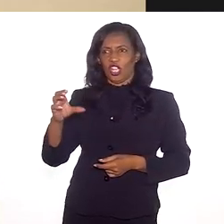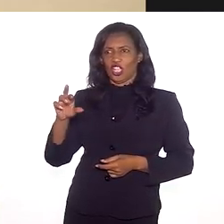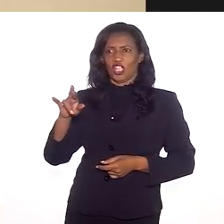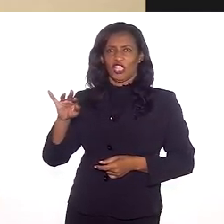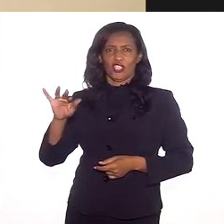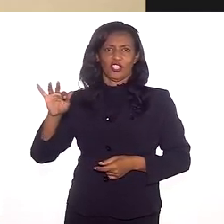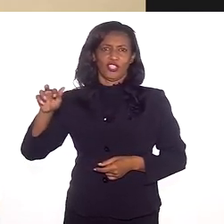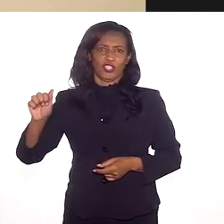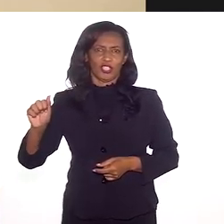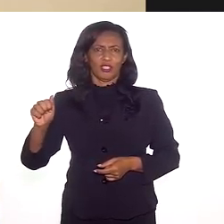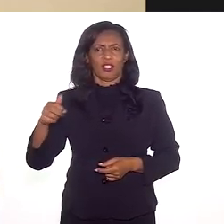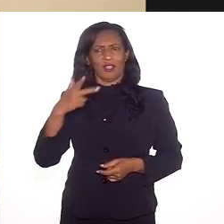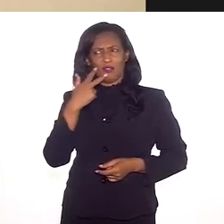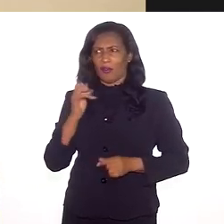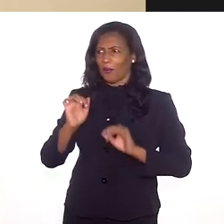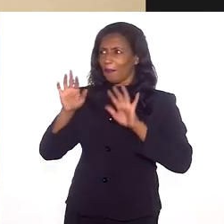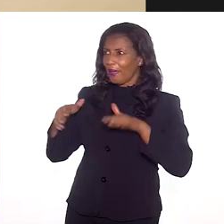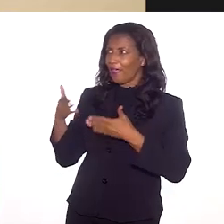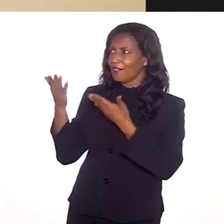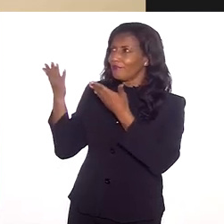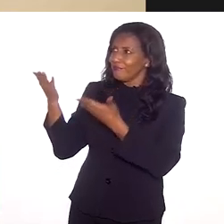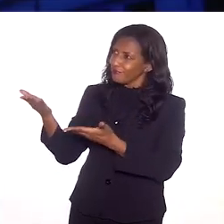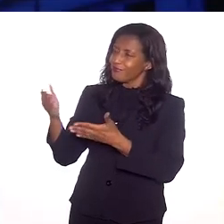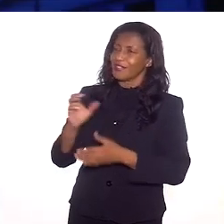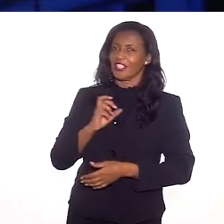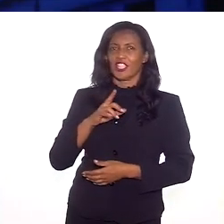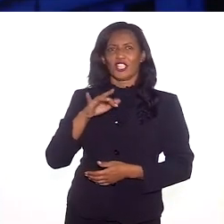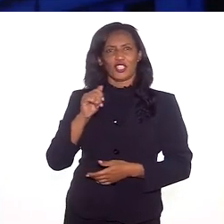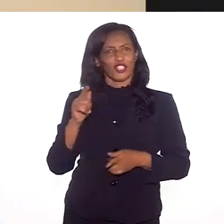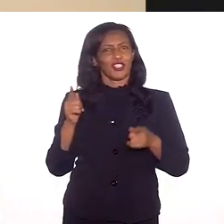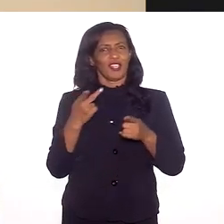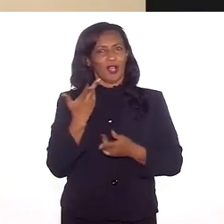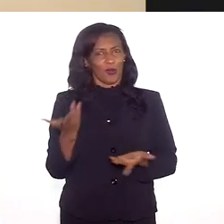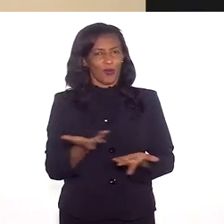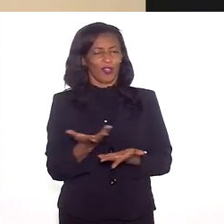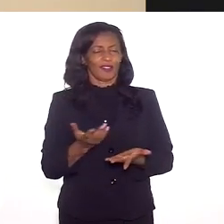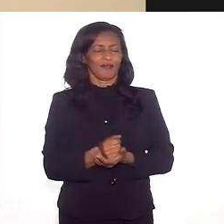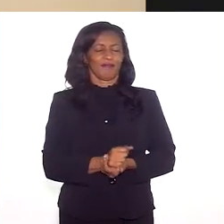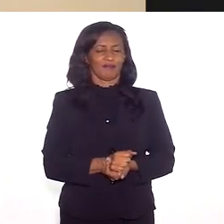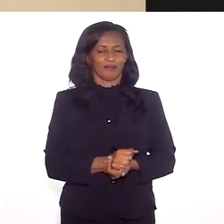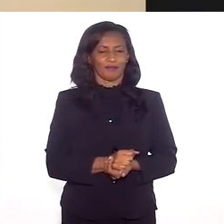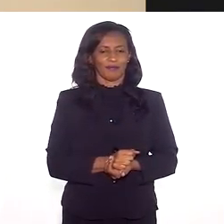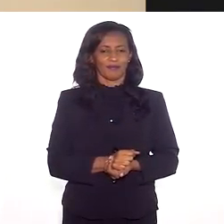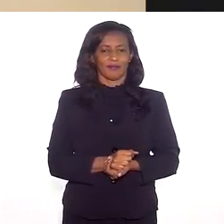que inclusive falou muito bem de você, Líder. Cristina adora você.